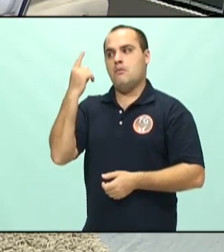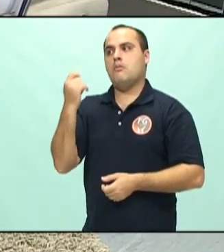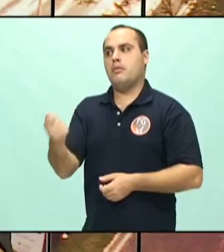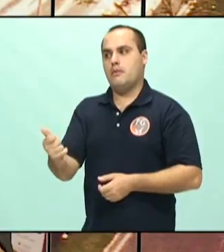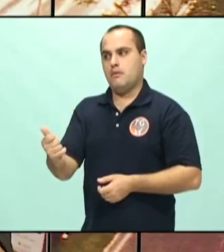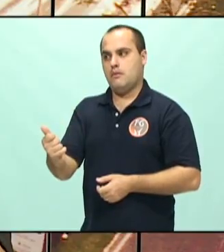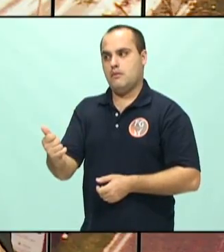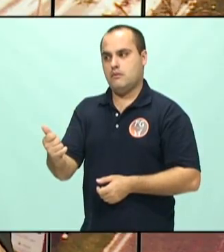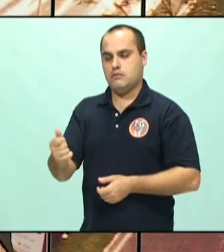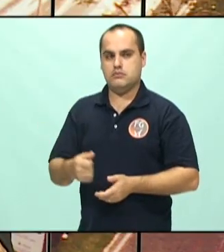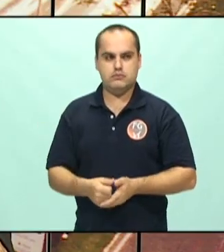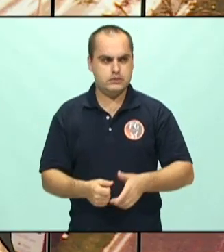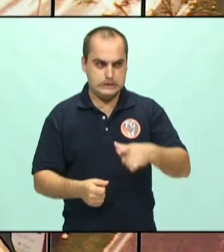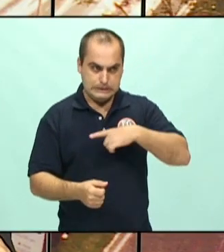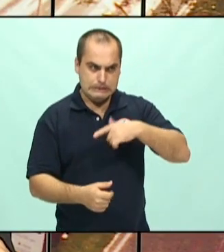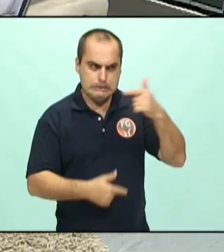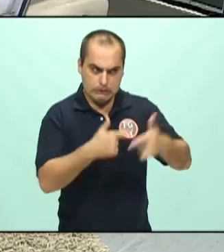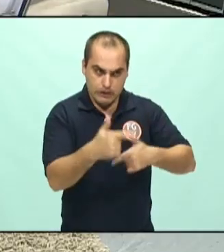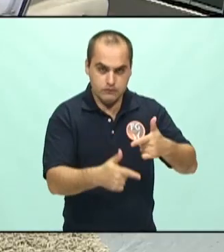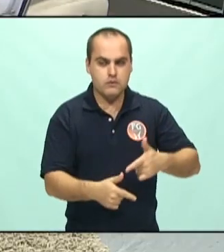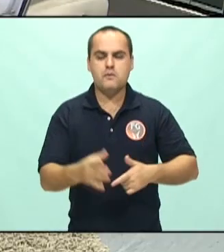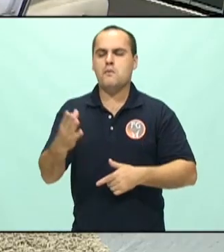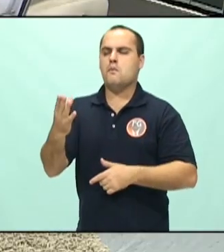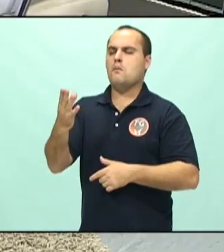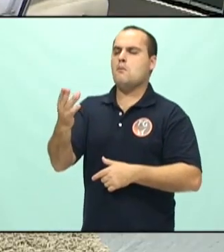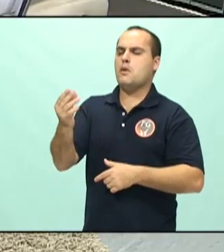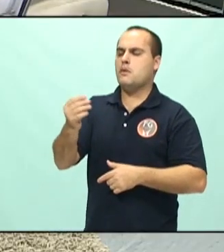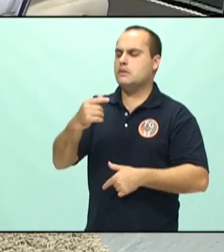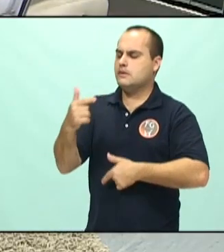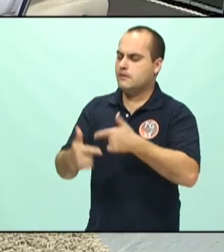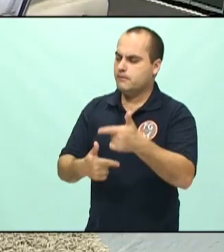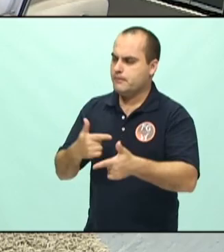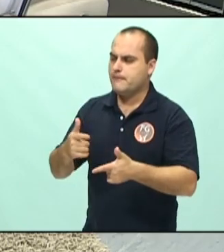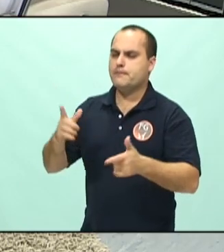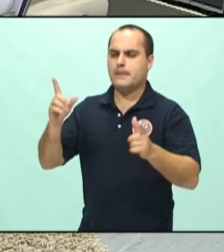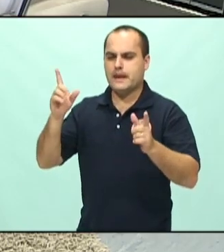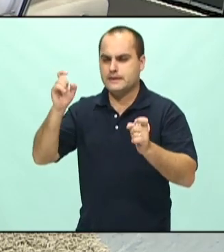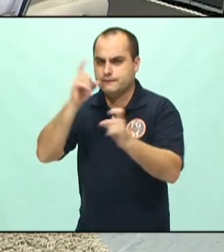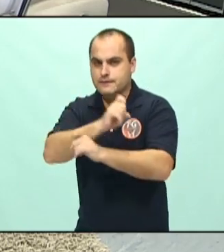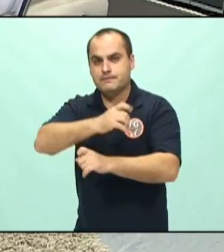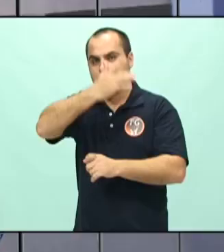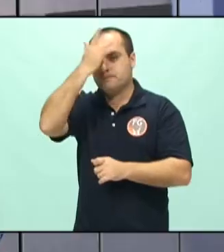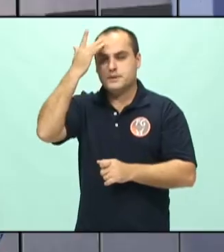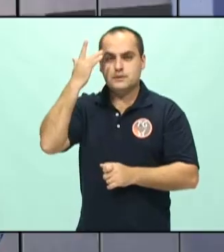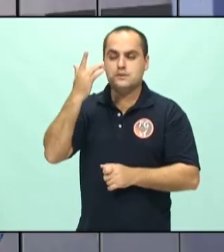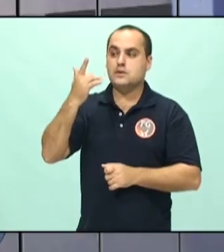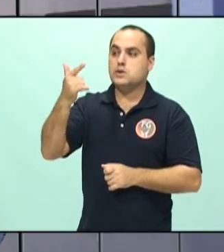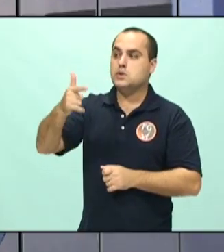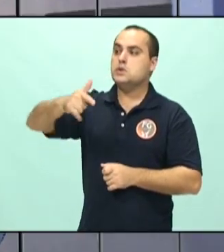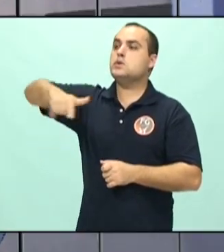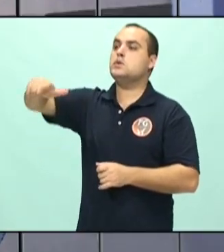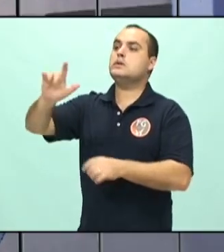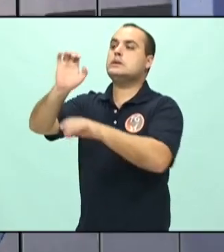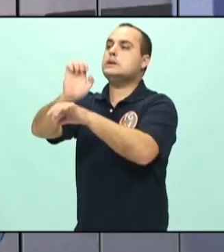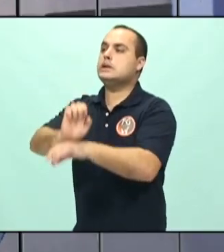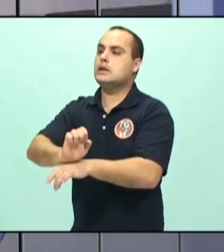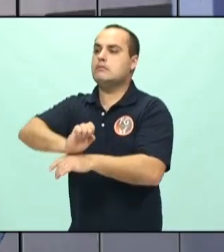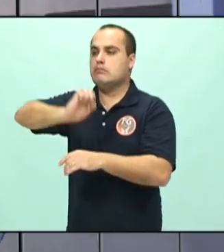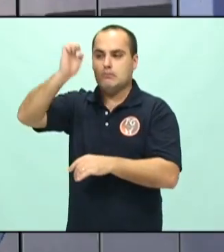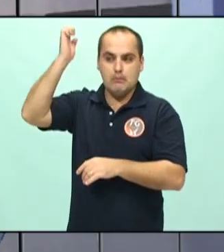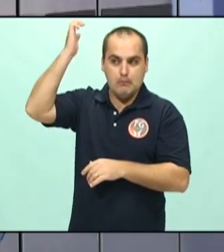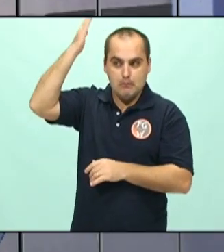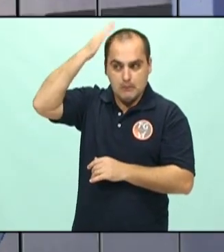demanda é grande a demanda é grande a dificuldade muita gente vem de fora do paraná e